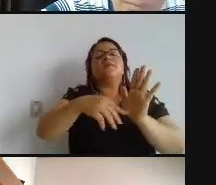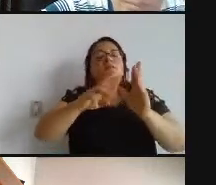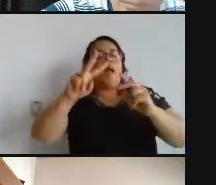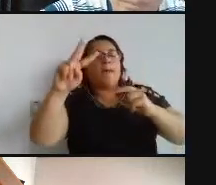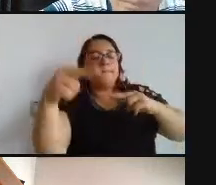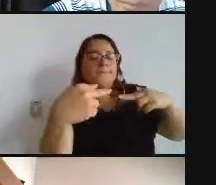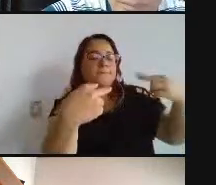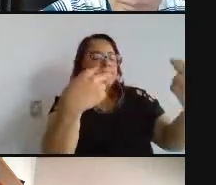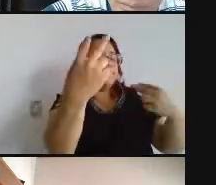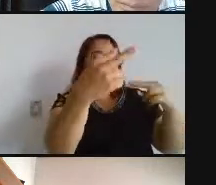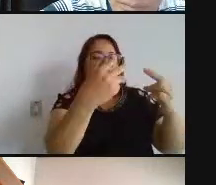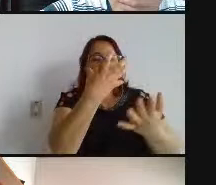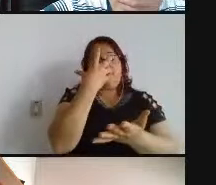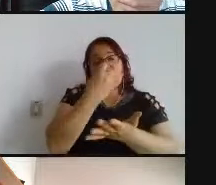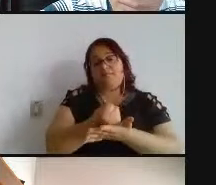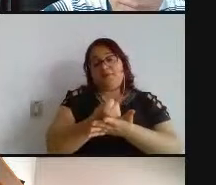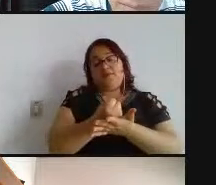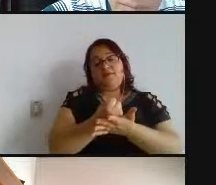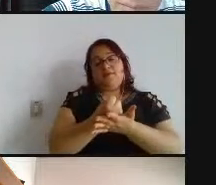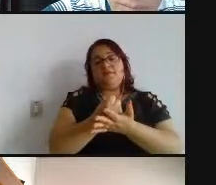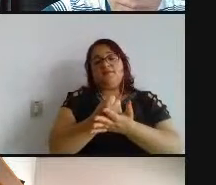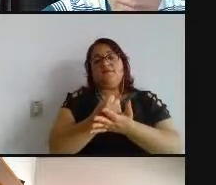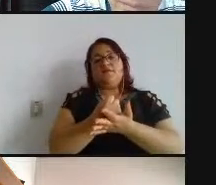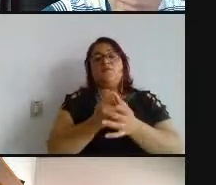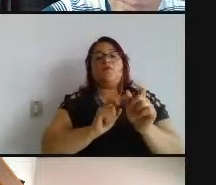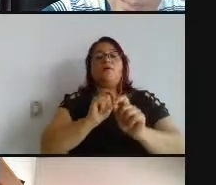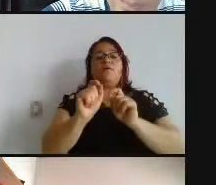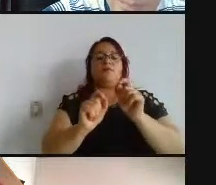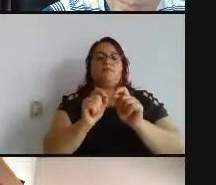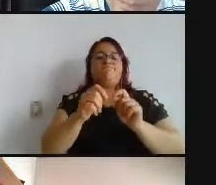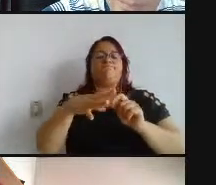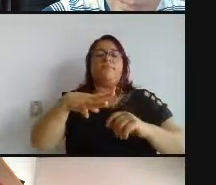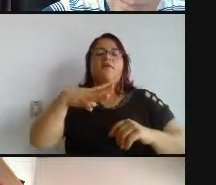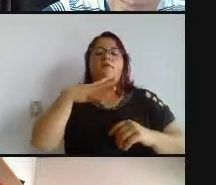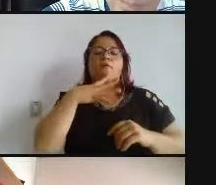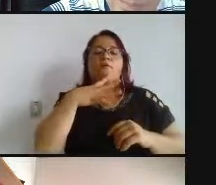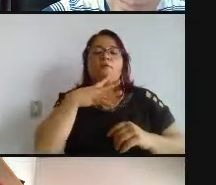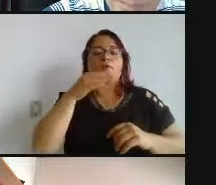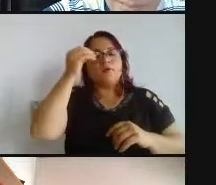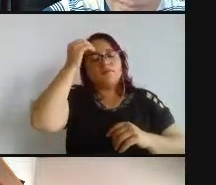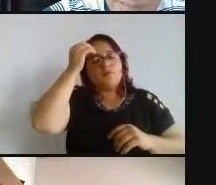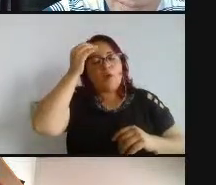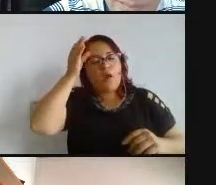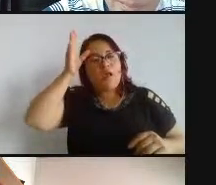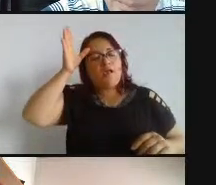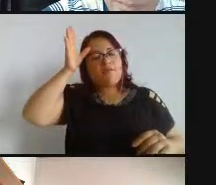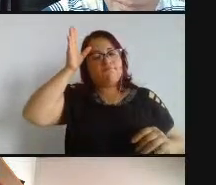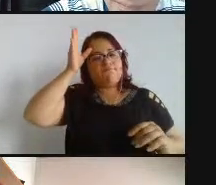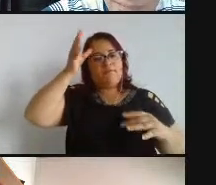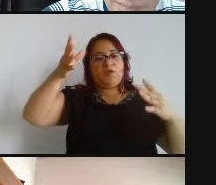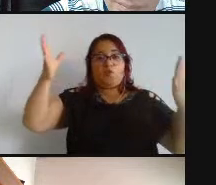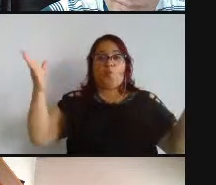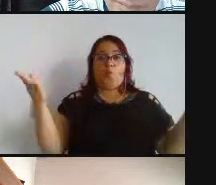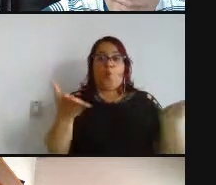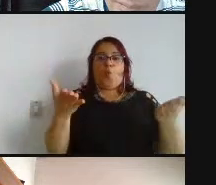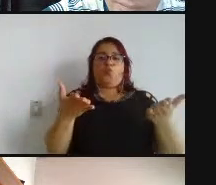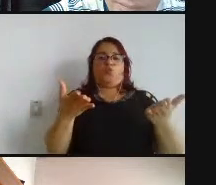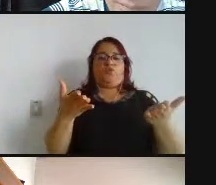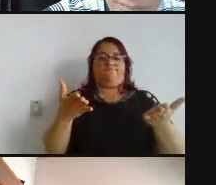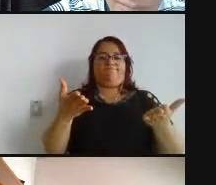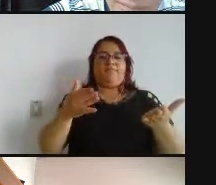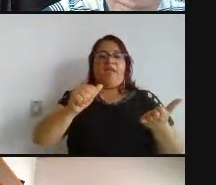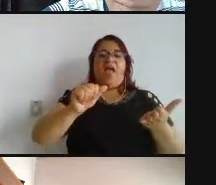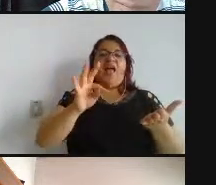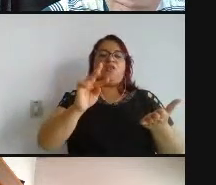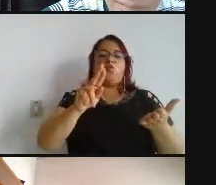na alfabetização é o conhecimento atual. Conhecimento baseado